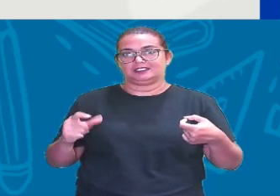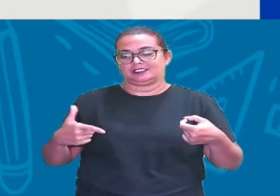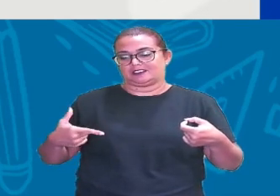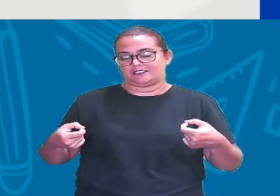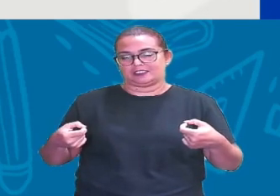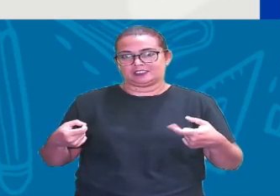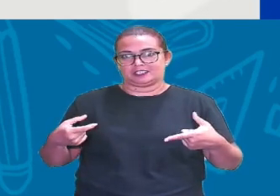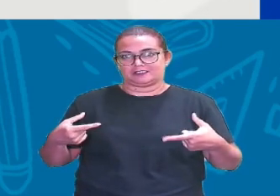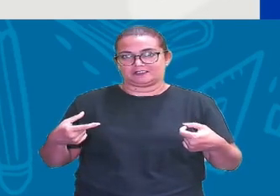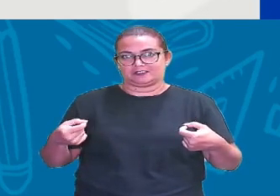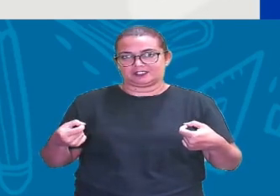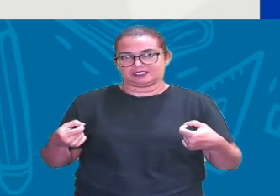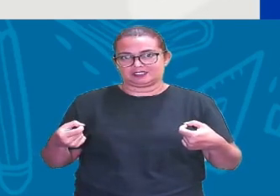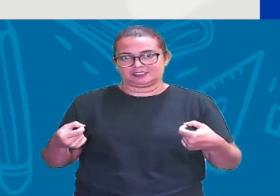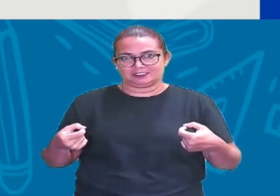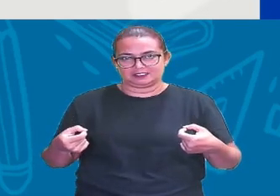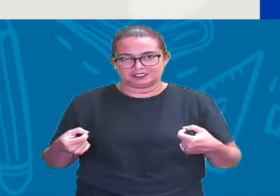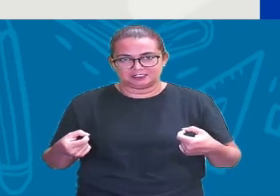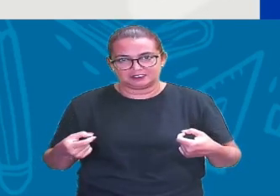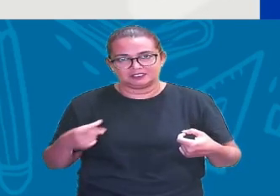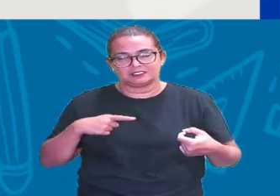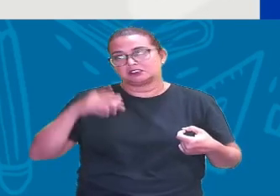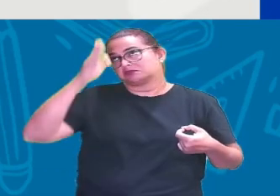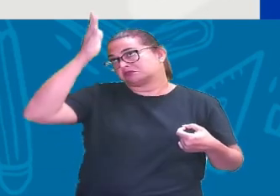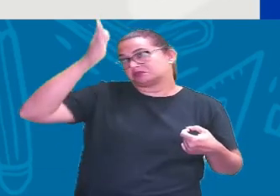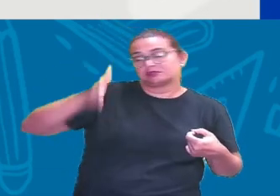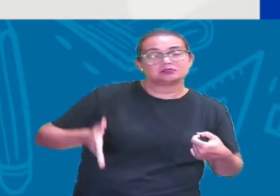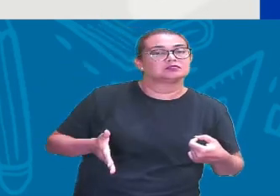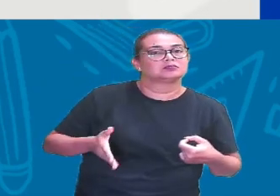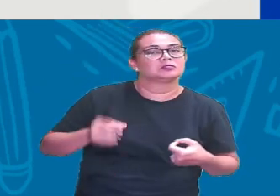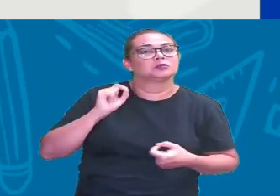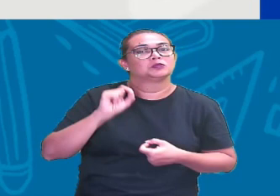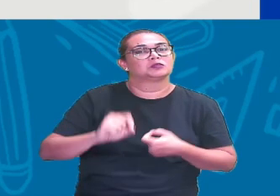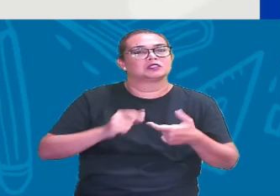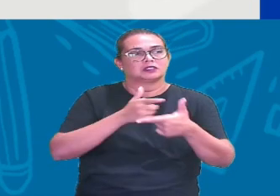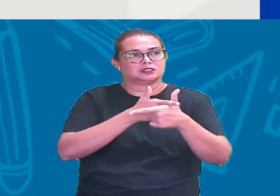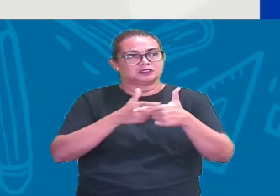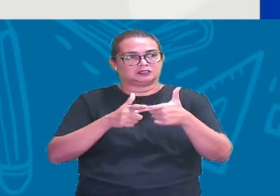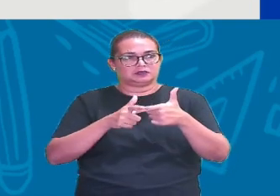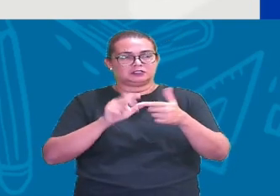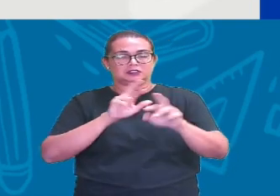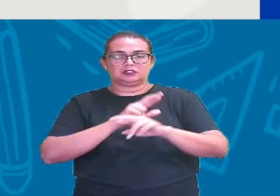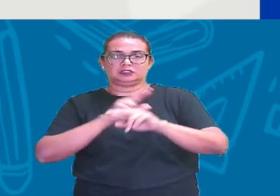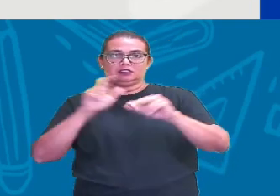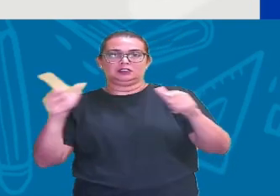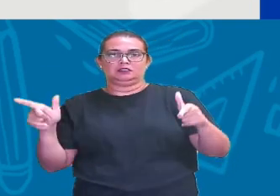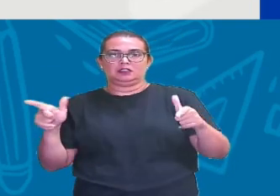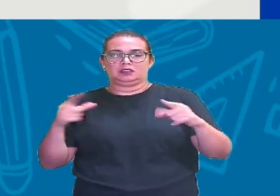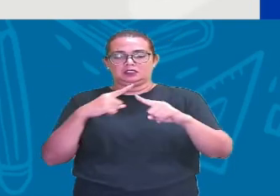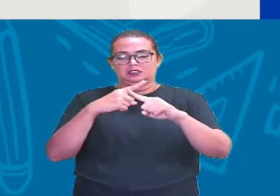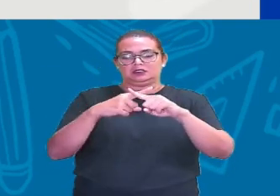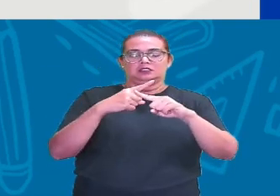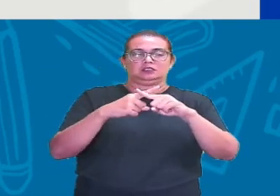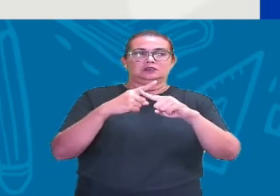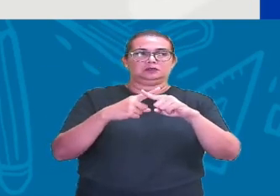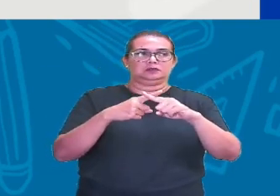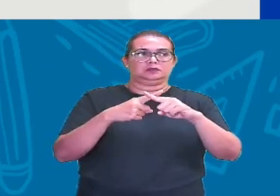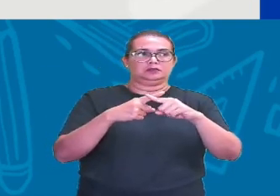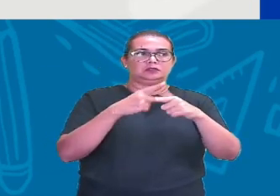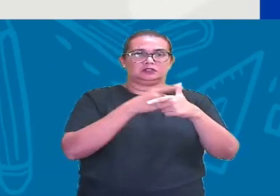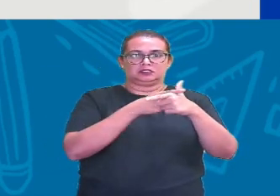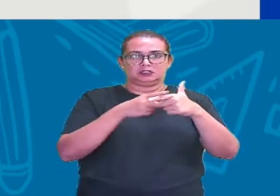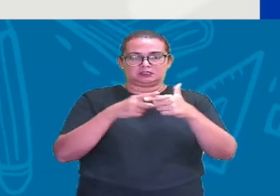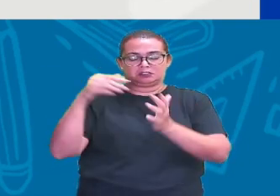Tá certo? Então, essa é a lista de divisores. Diferente dos múltiplos, os divisores têm